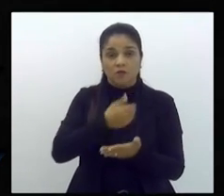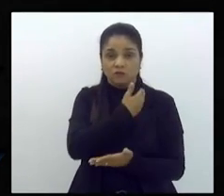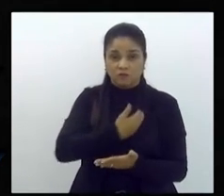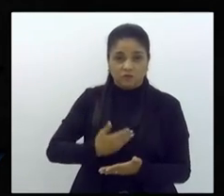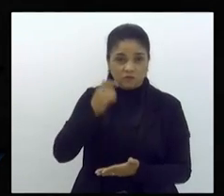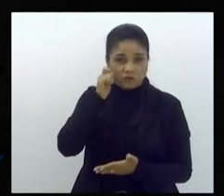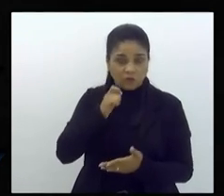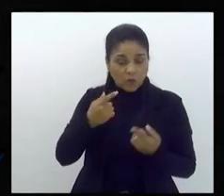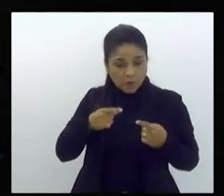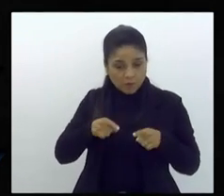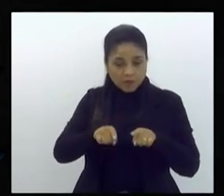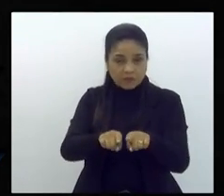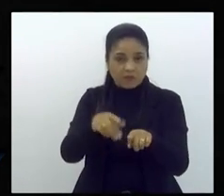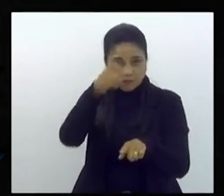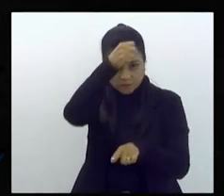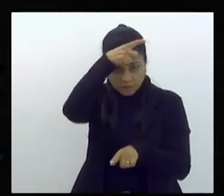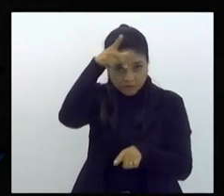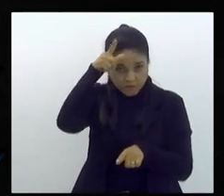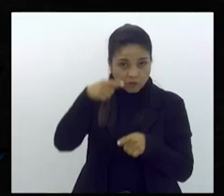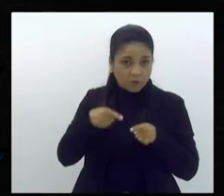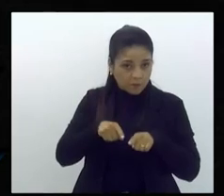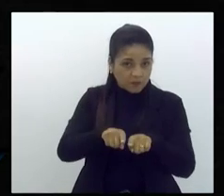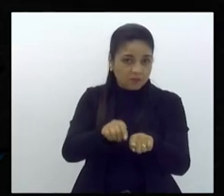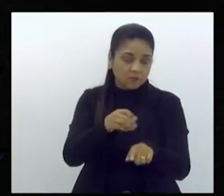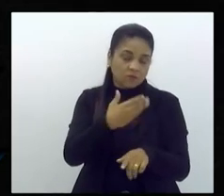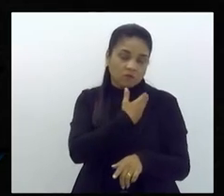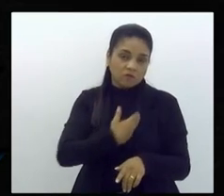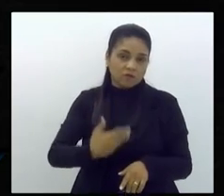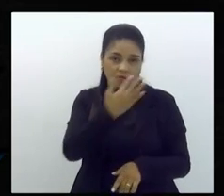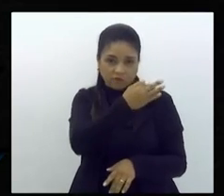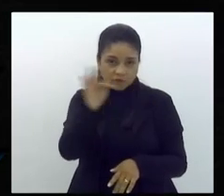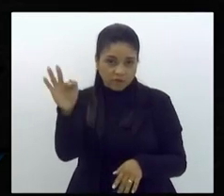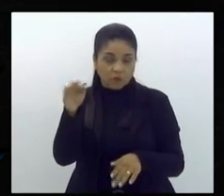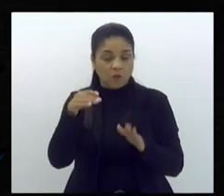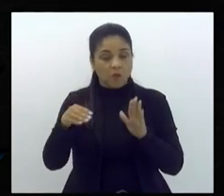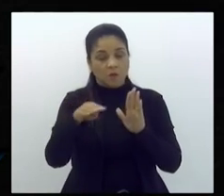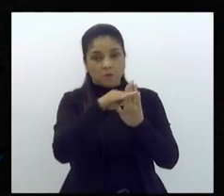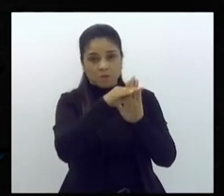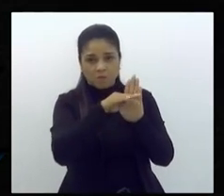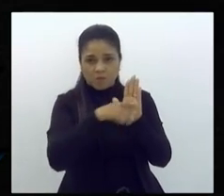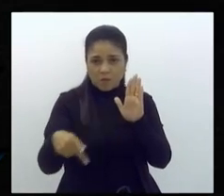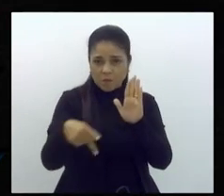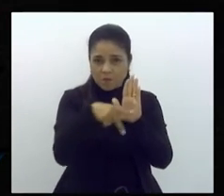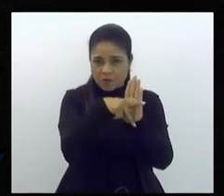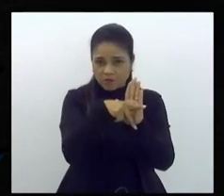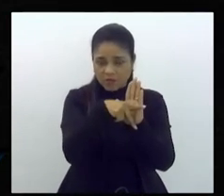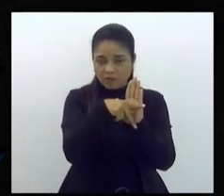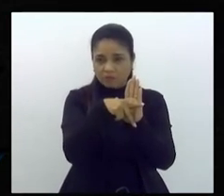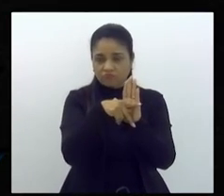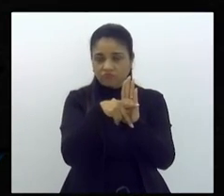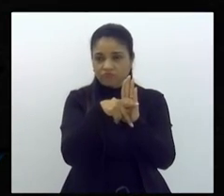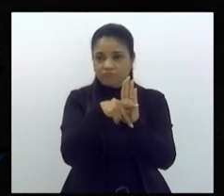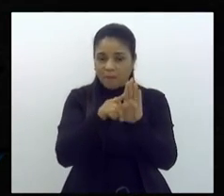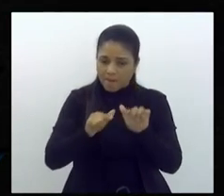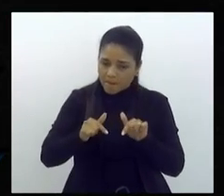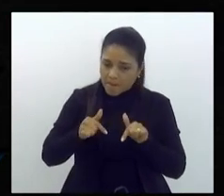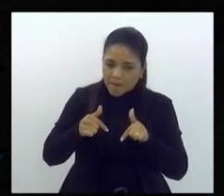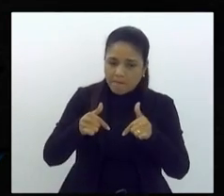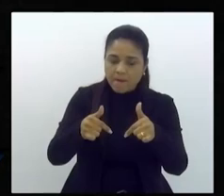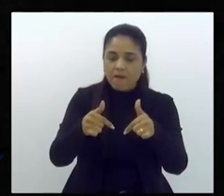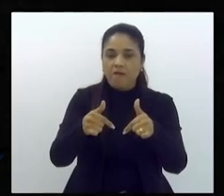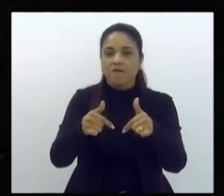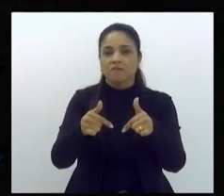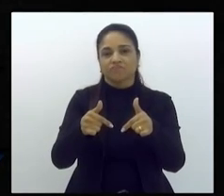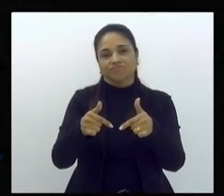a parceria com o Governo Federal para a implementação dos programas e projetos anunciados que sem dúvida vão